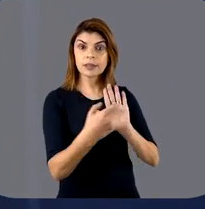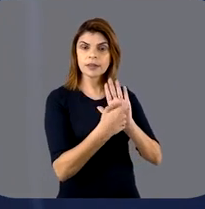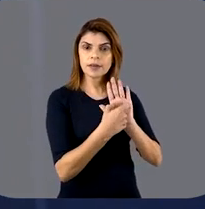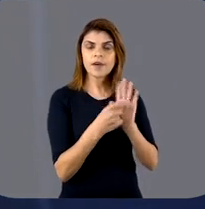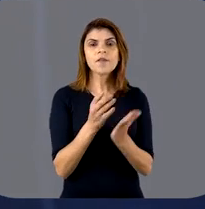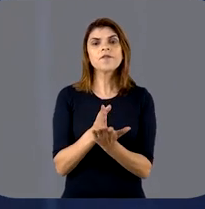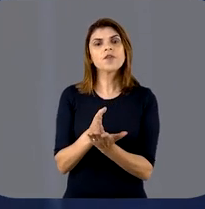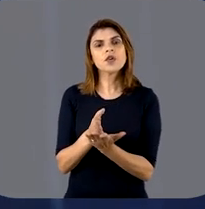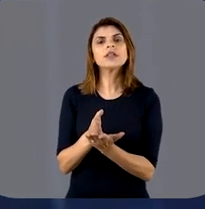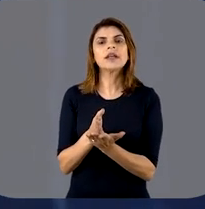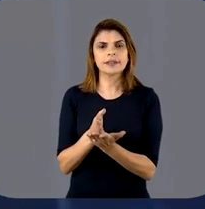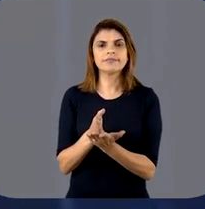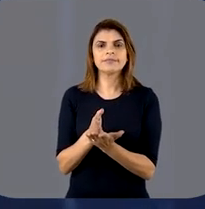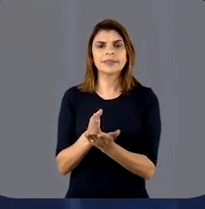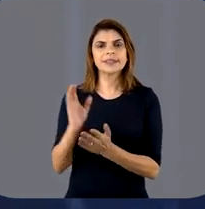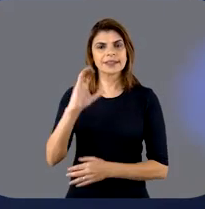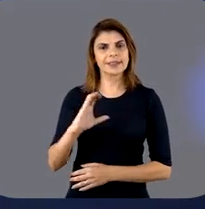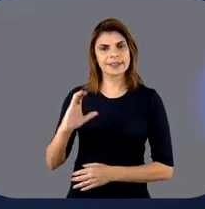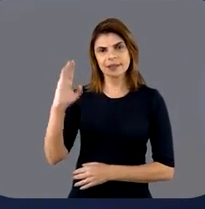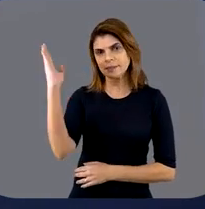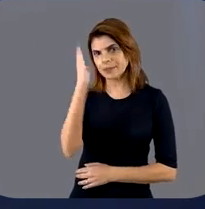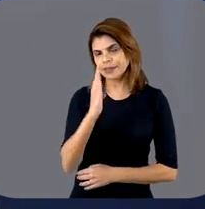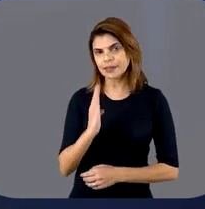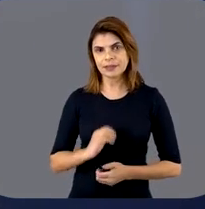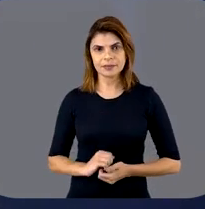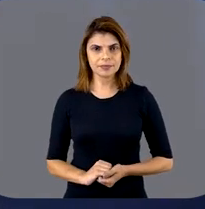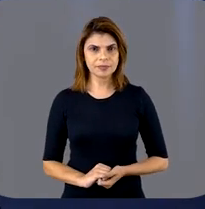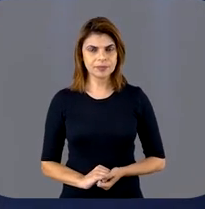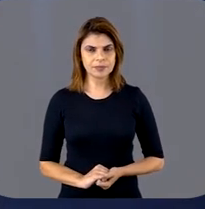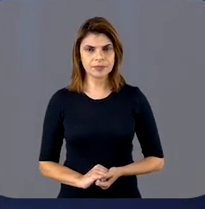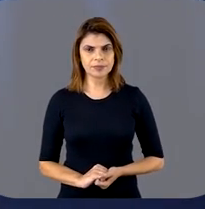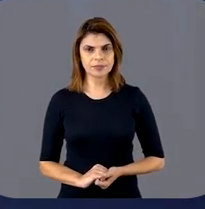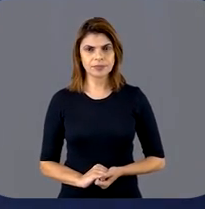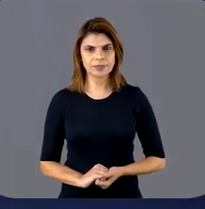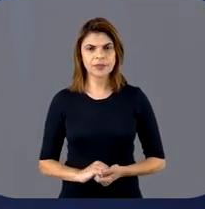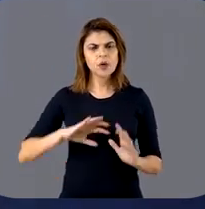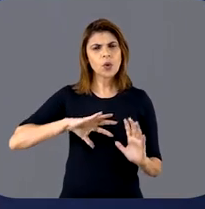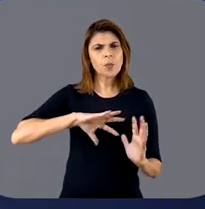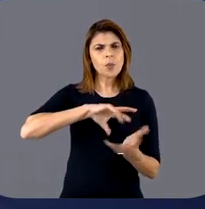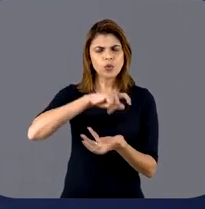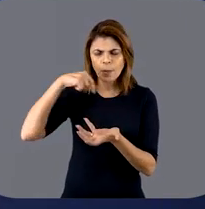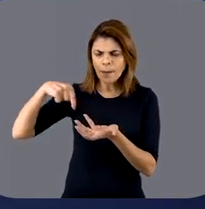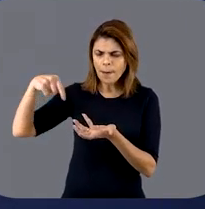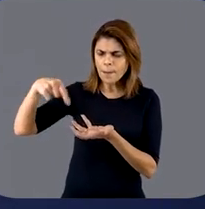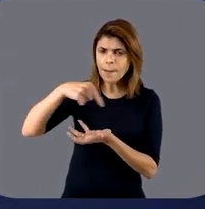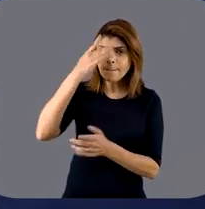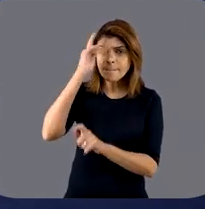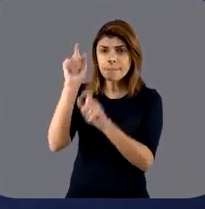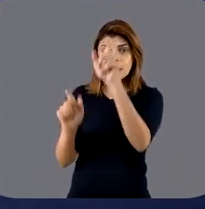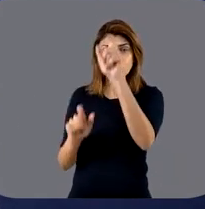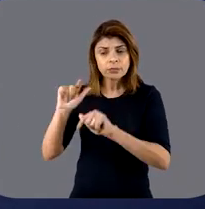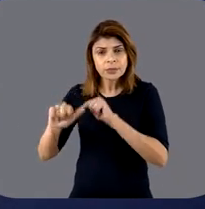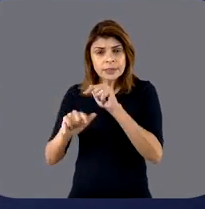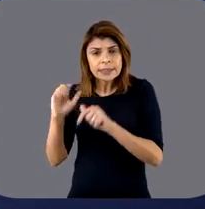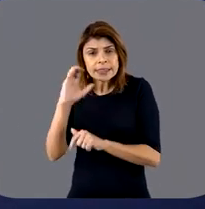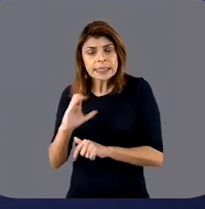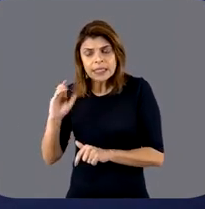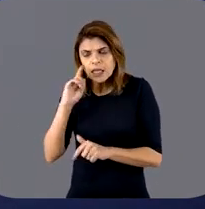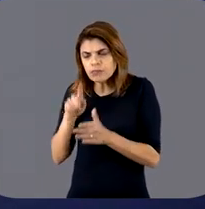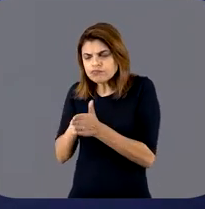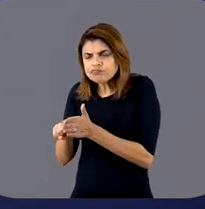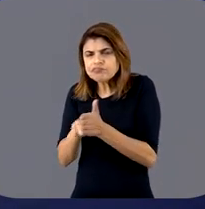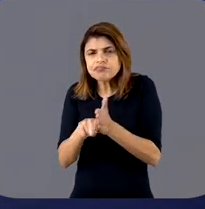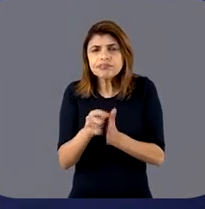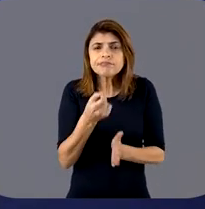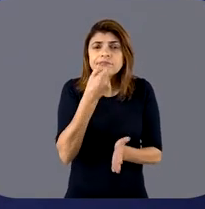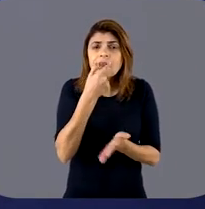fronteira da ciência brasileira. No mundo afora, cientistas correm contra o tempo por um